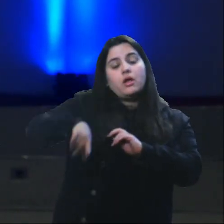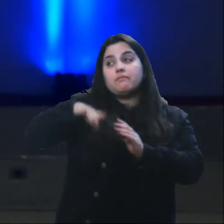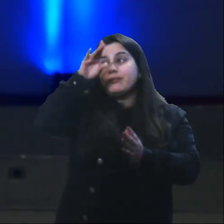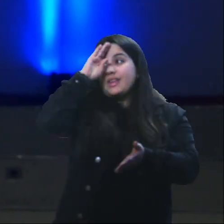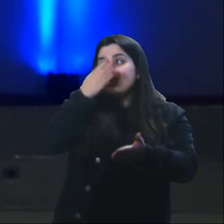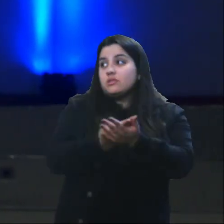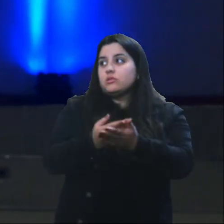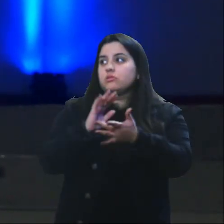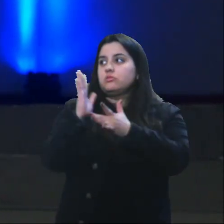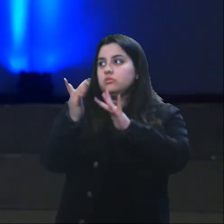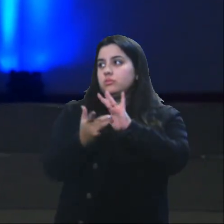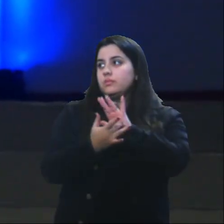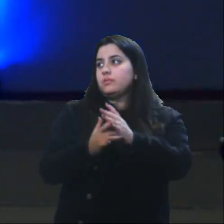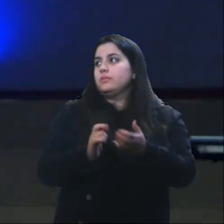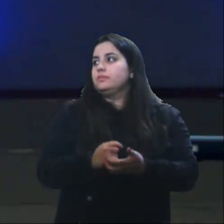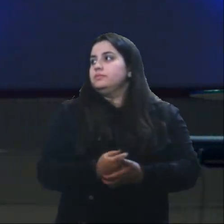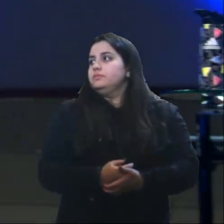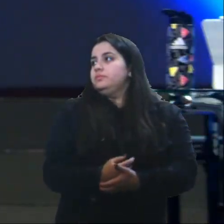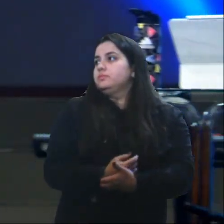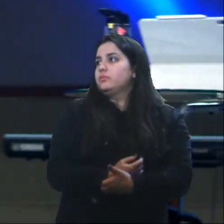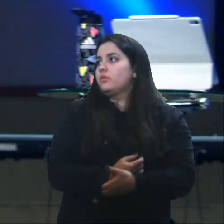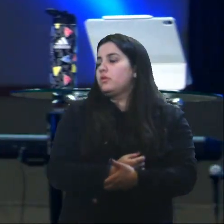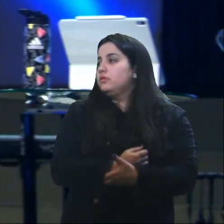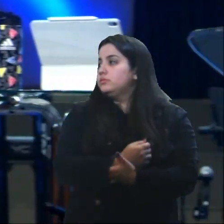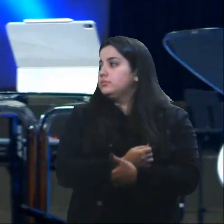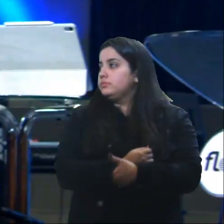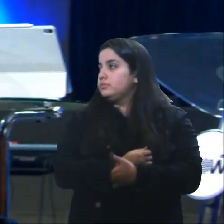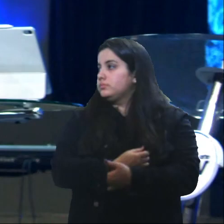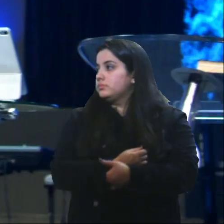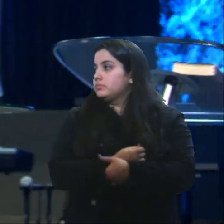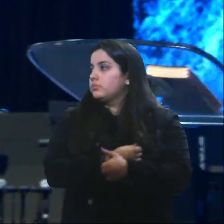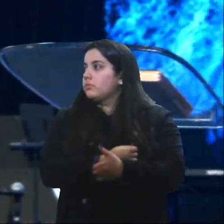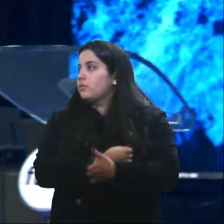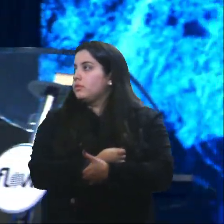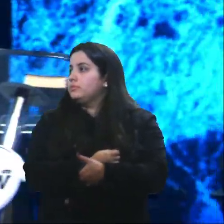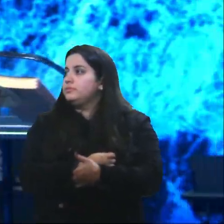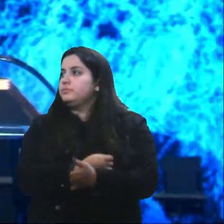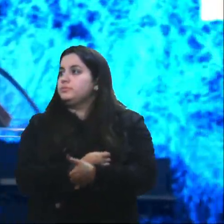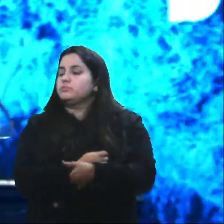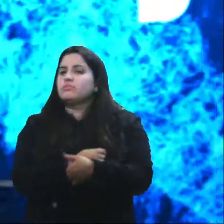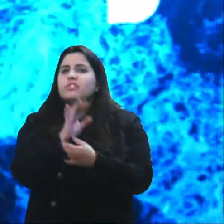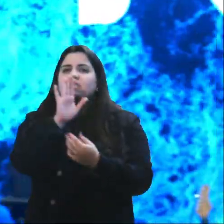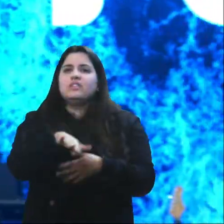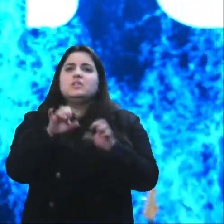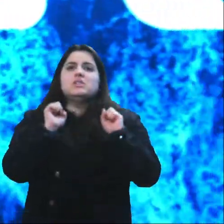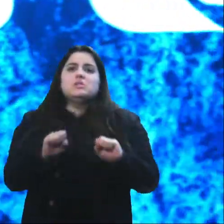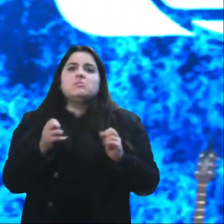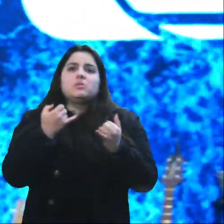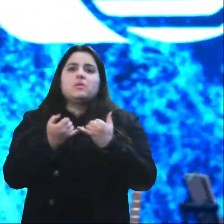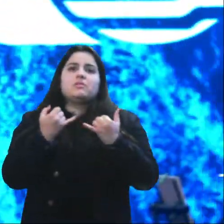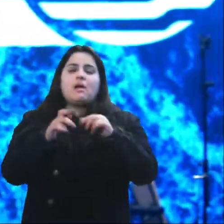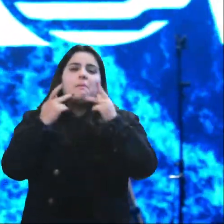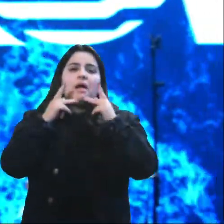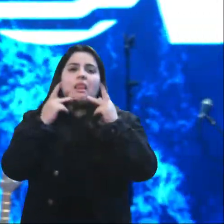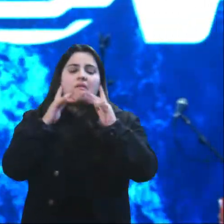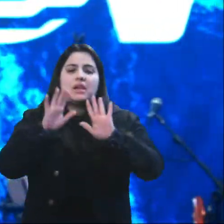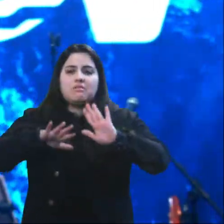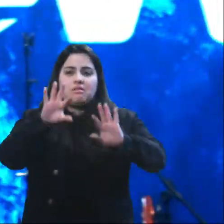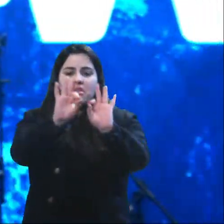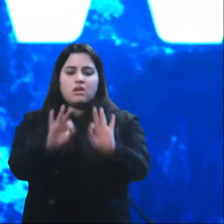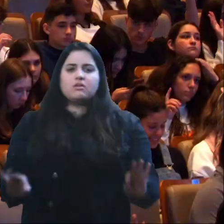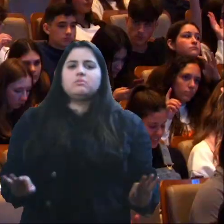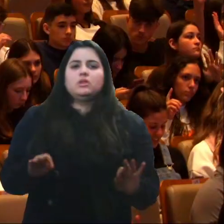dentro de você. E sabe, isso pode parecer uma palavra simples. Quem já sabia do que eu estou falando? Deixa eu